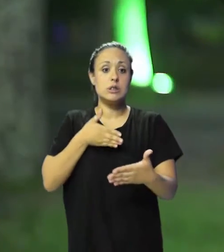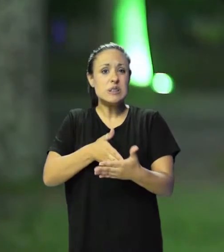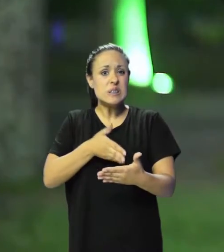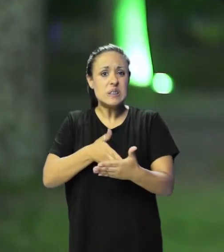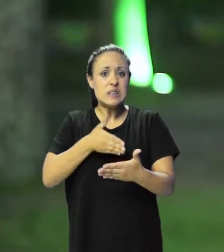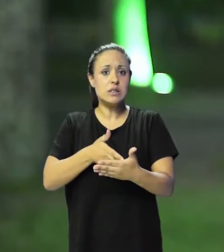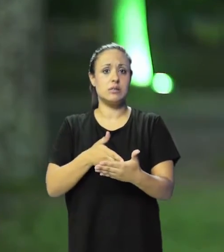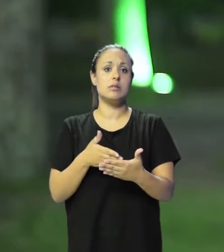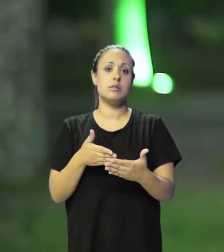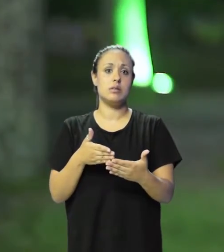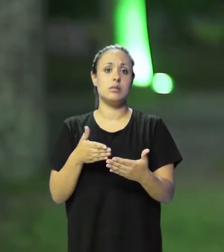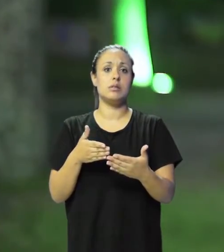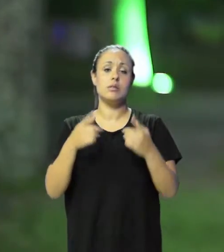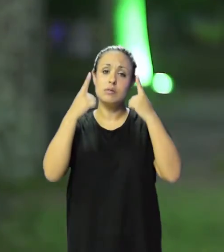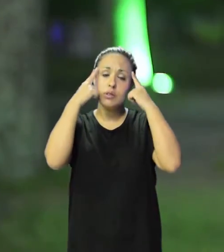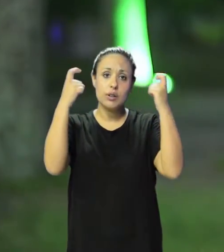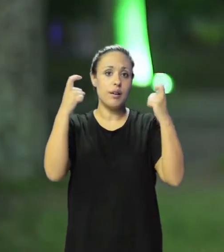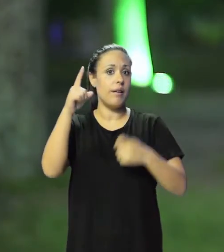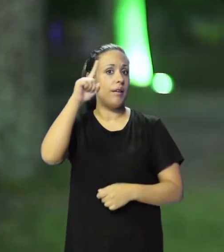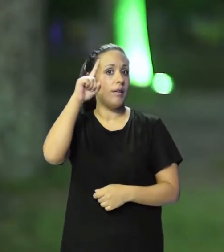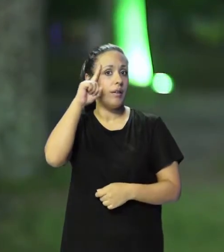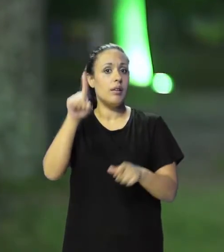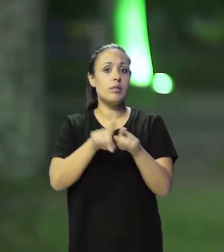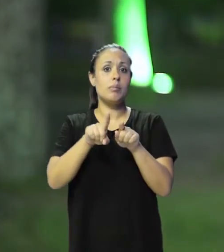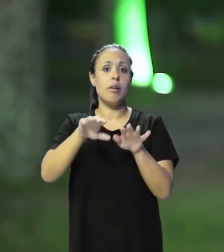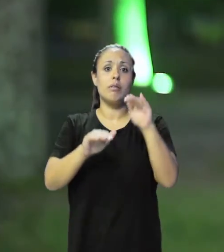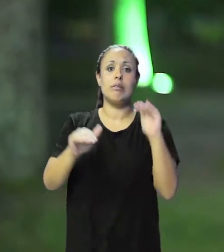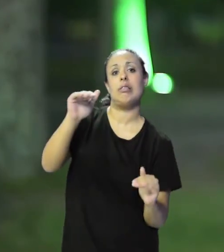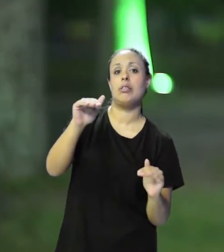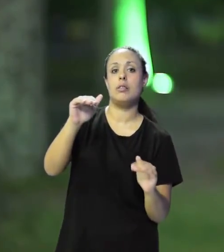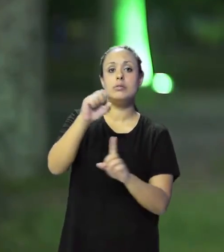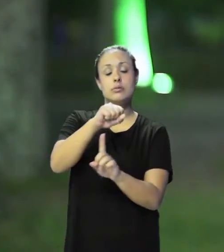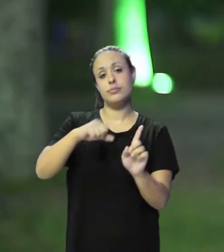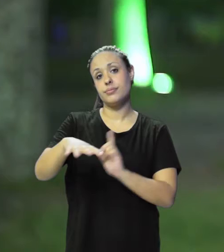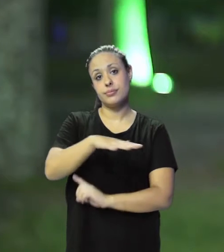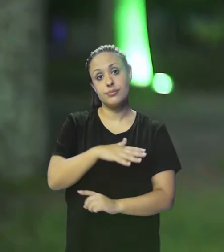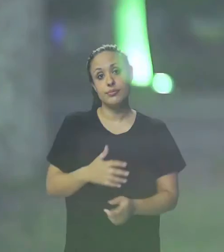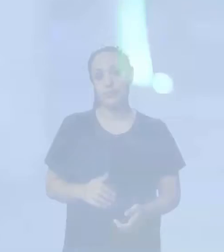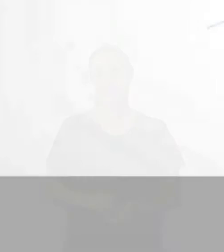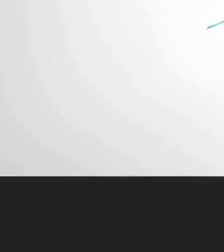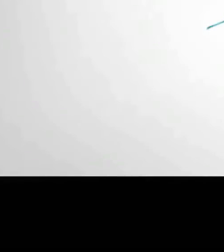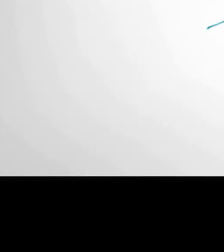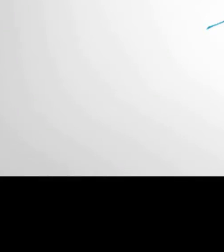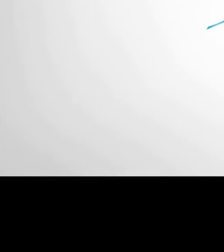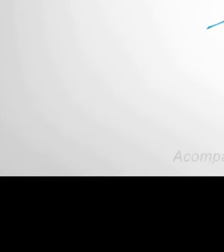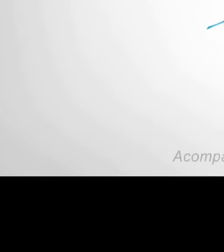que existe. Não, ela existe, ela produz desigualdade social e violência cotidiana.